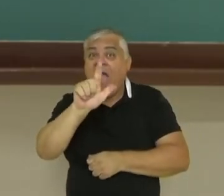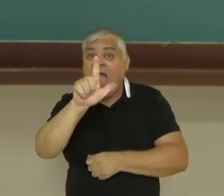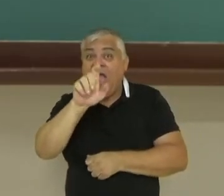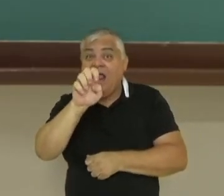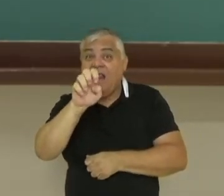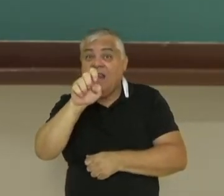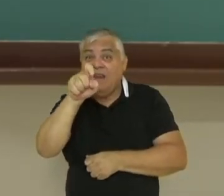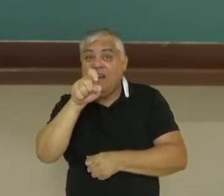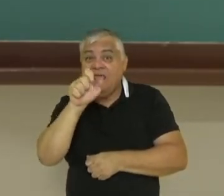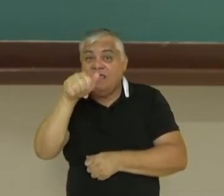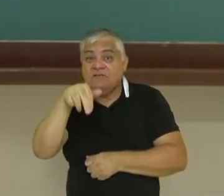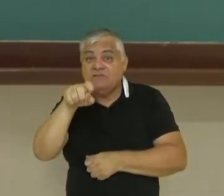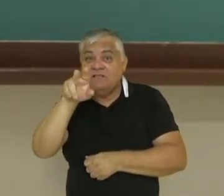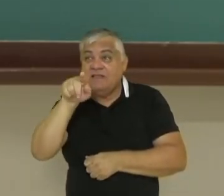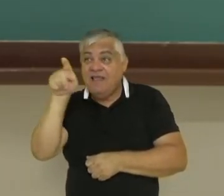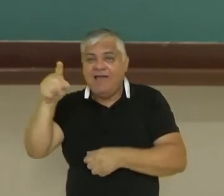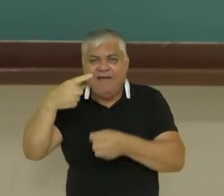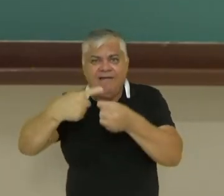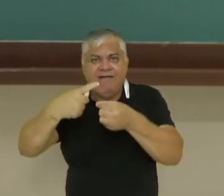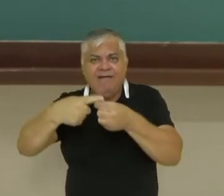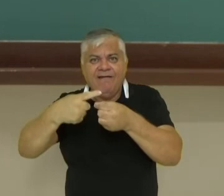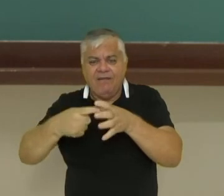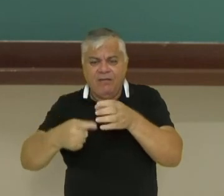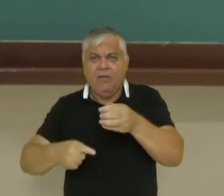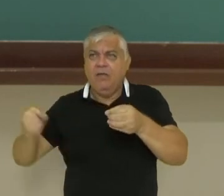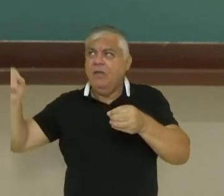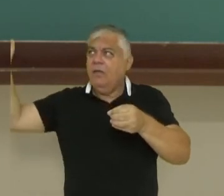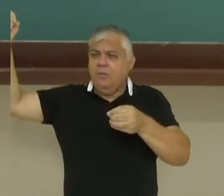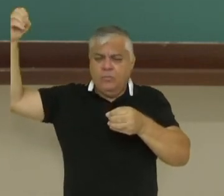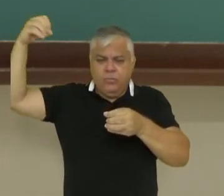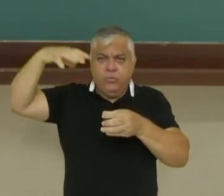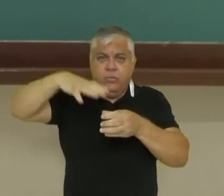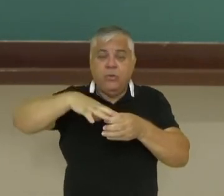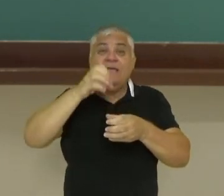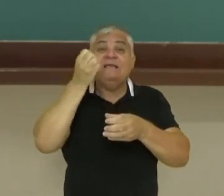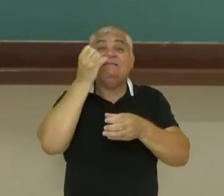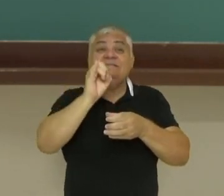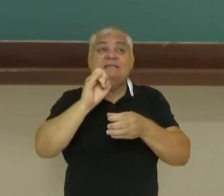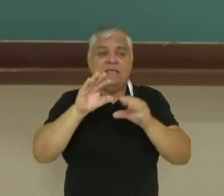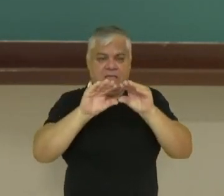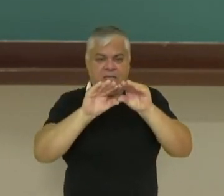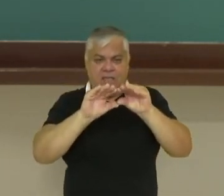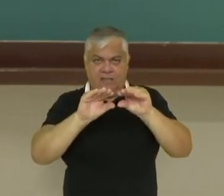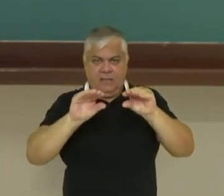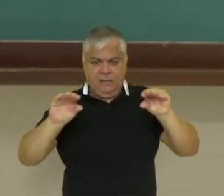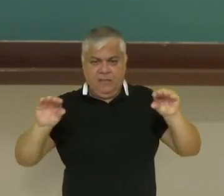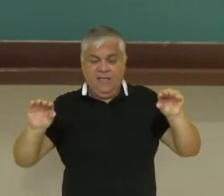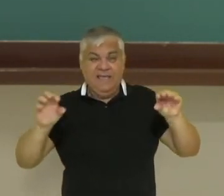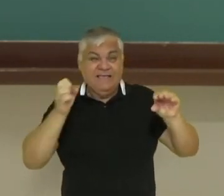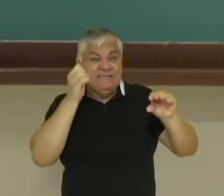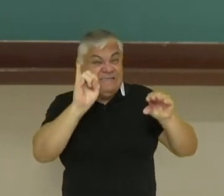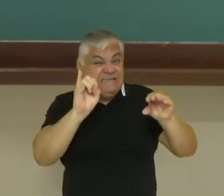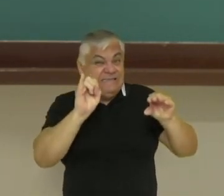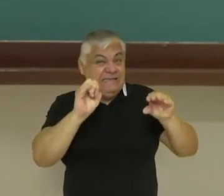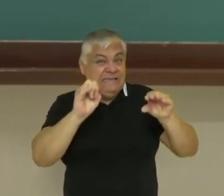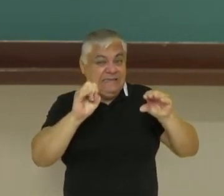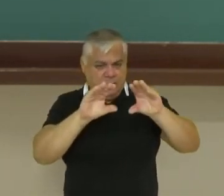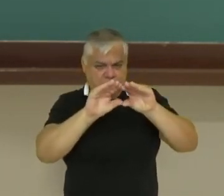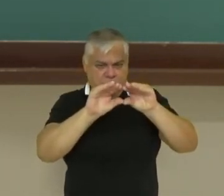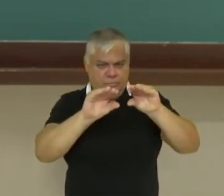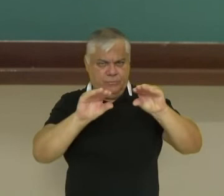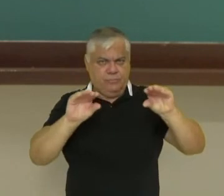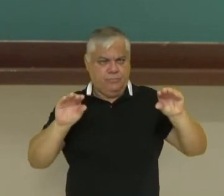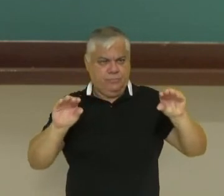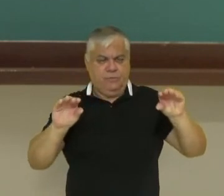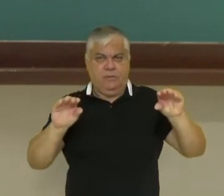simples. Se a Terra fosse plana, fazer, se no caso aqui e aqui, né, fosse